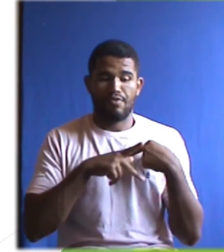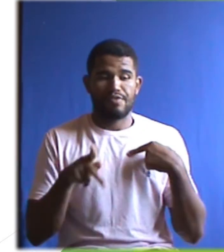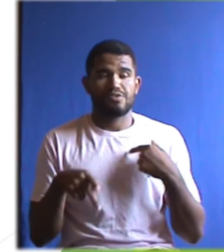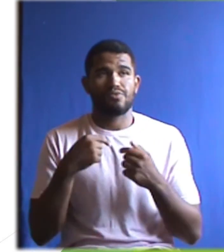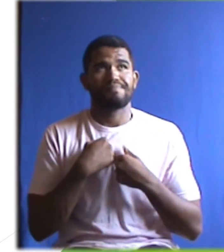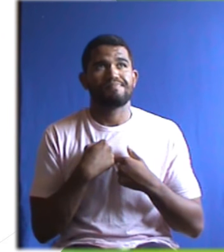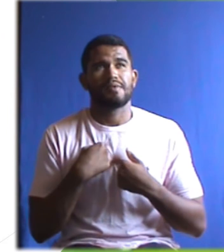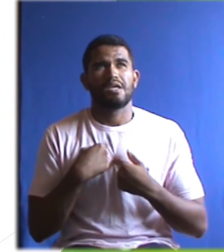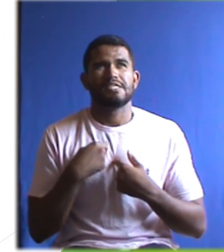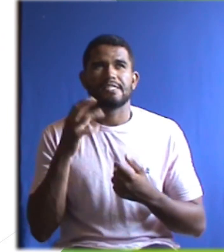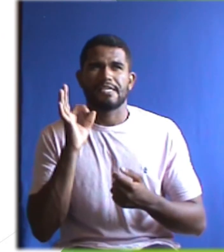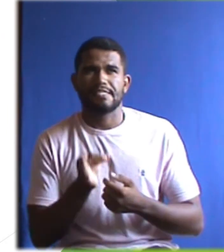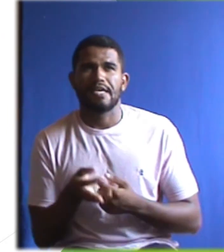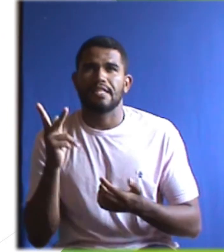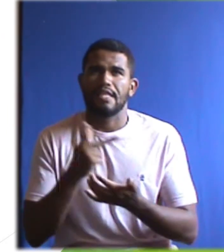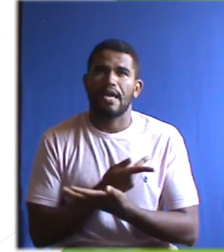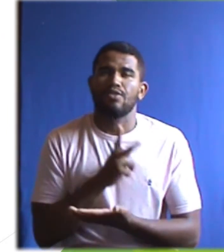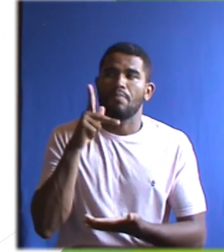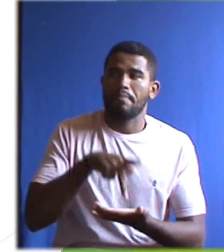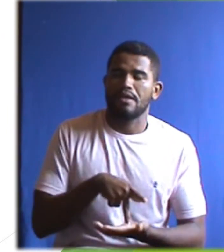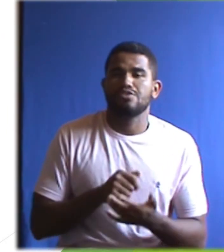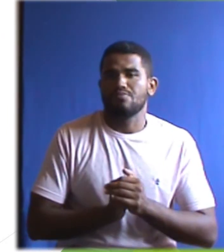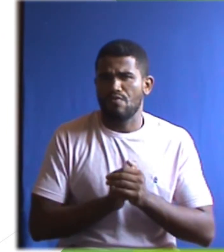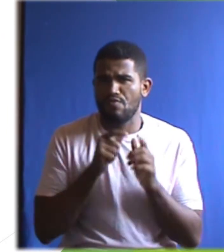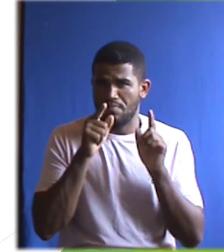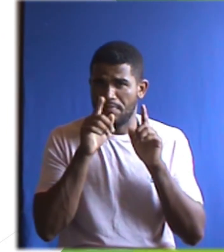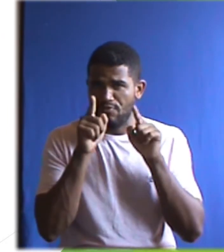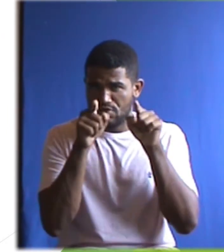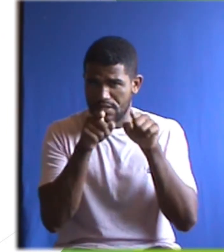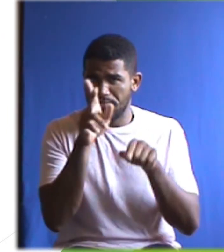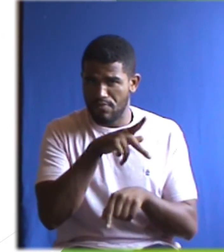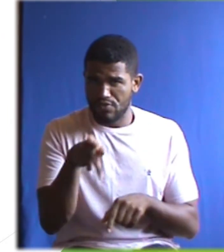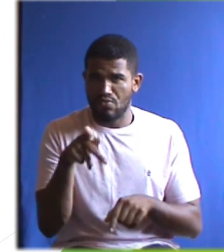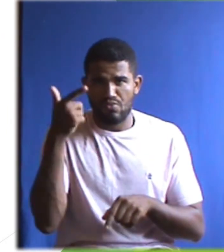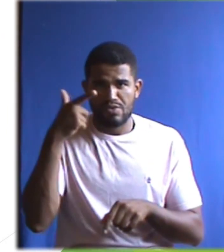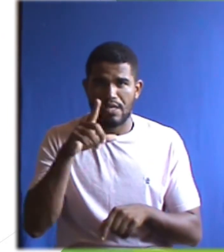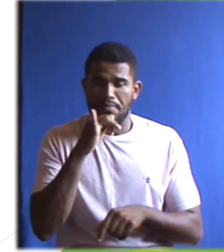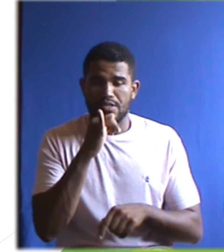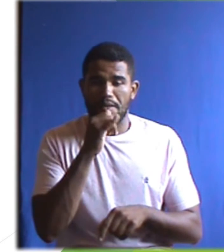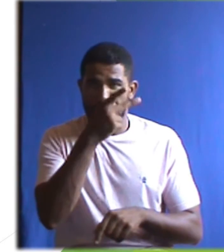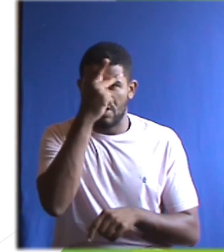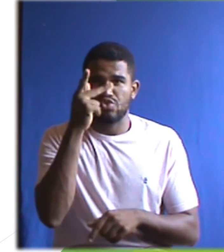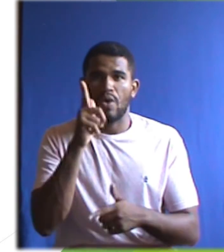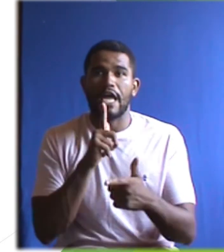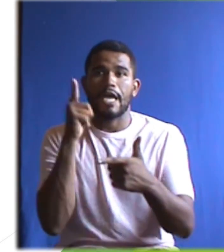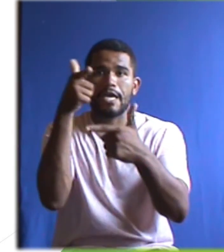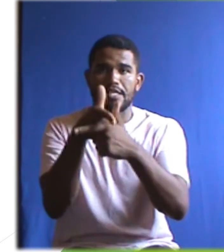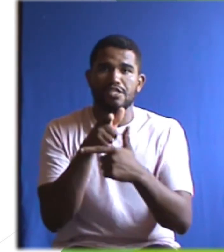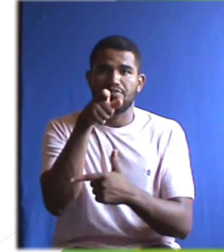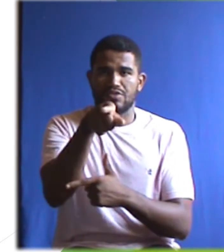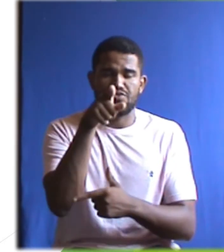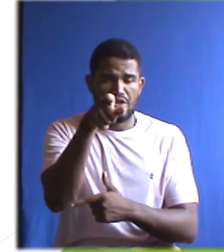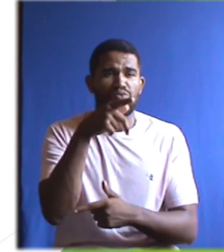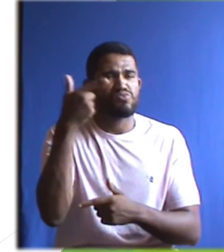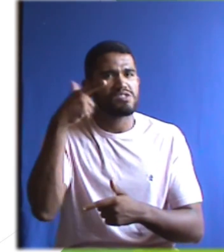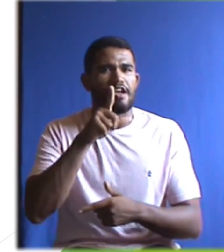errada. A pessoa vai te chamar a atenção para esse ponto. E você, professor, que está me ouvindo agora, você consegue refutar